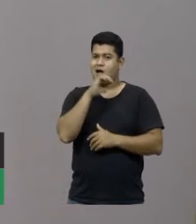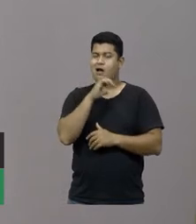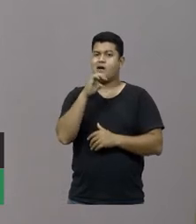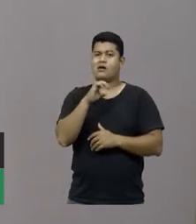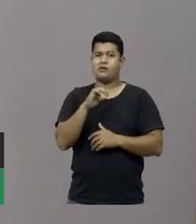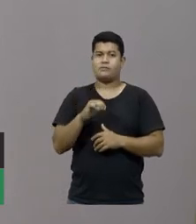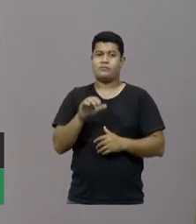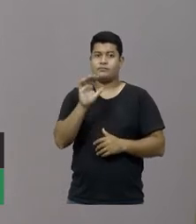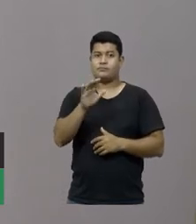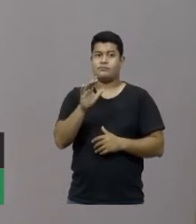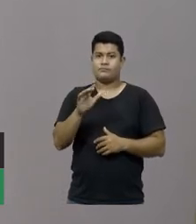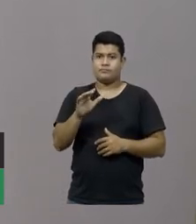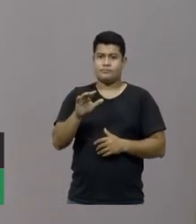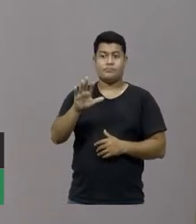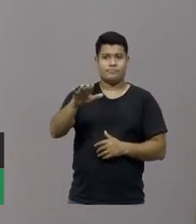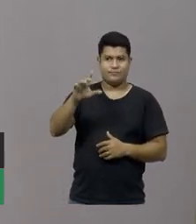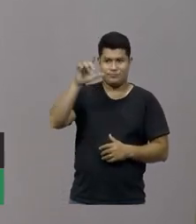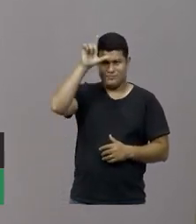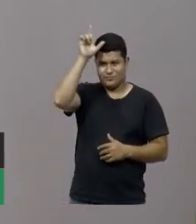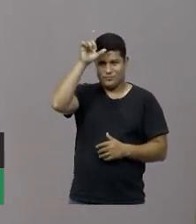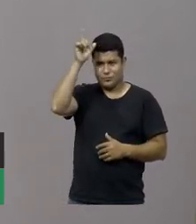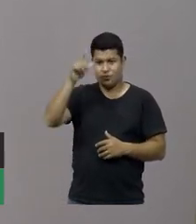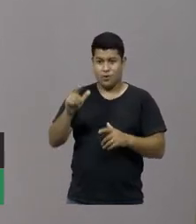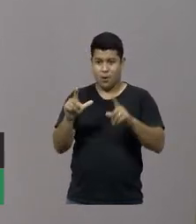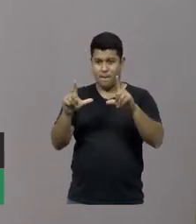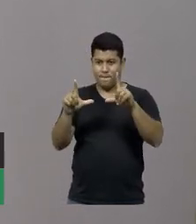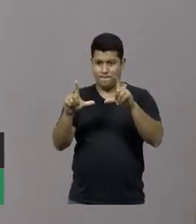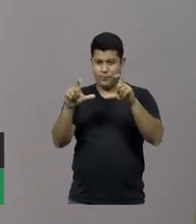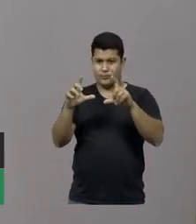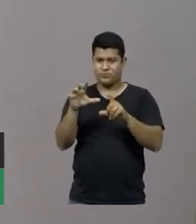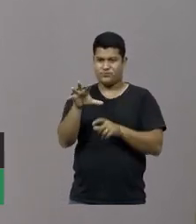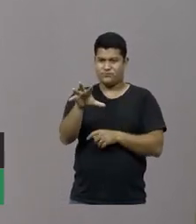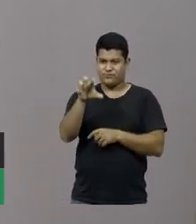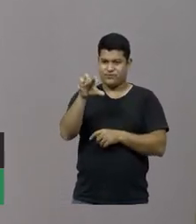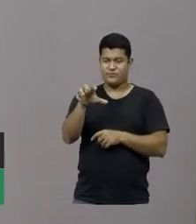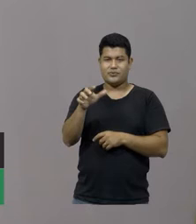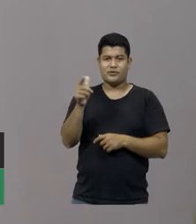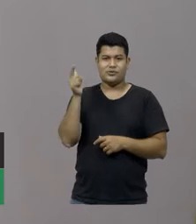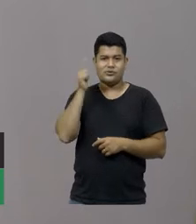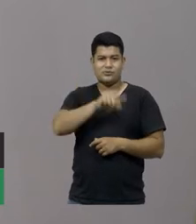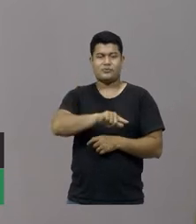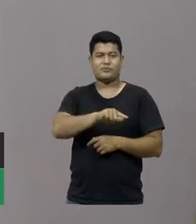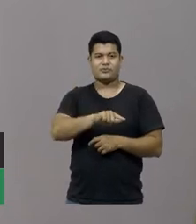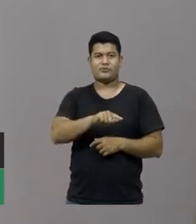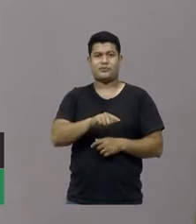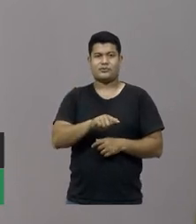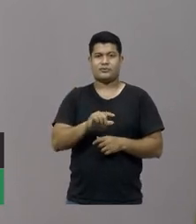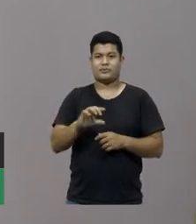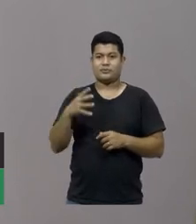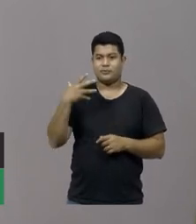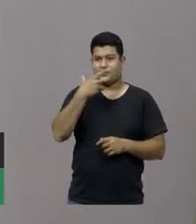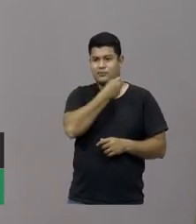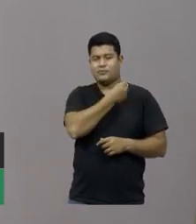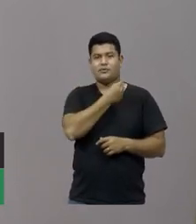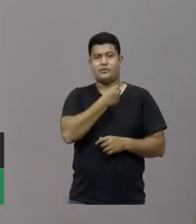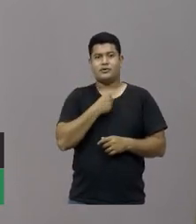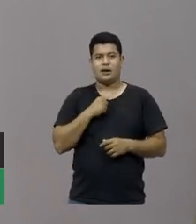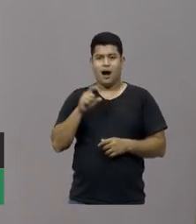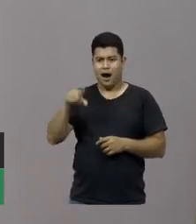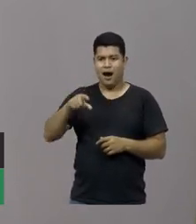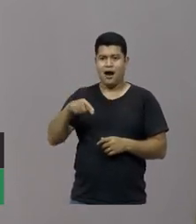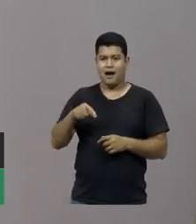mas deputado Lima, nada do que um print se resolva para a vida inteira. O print é um negócio